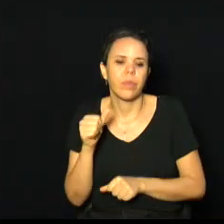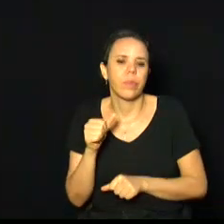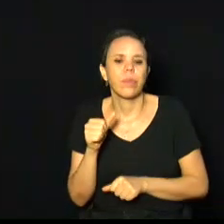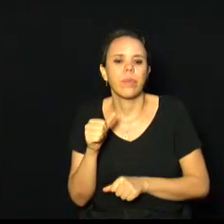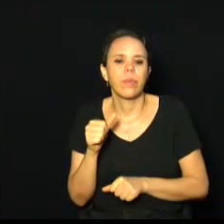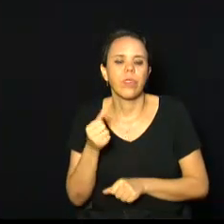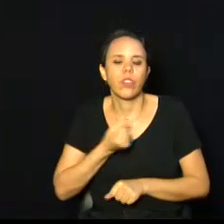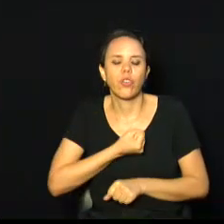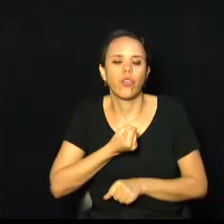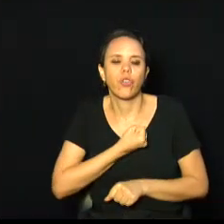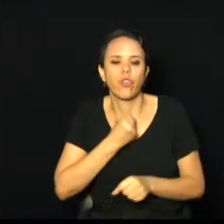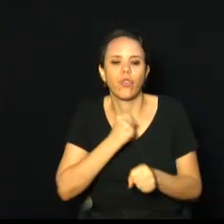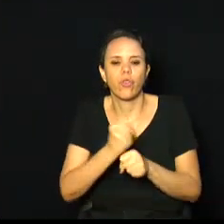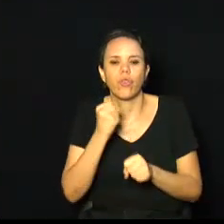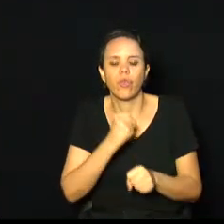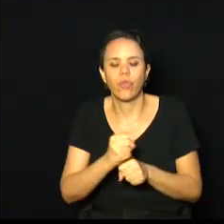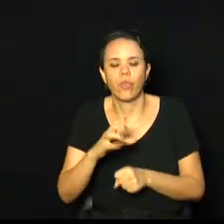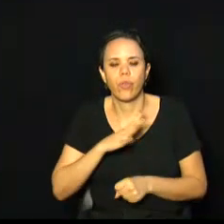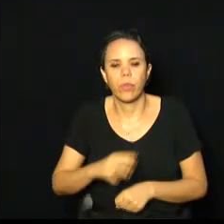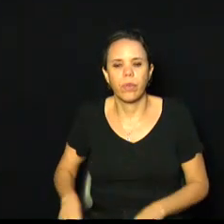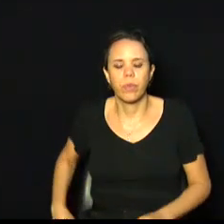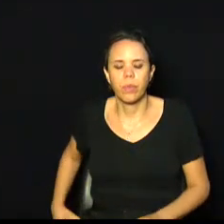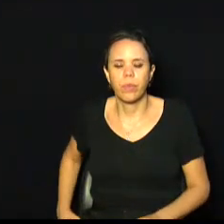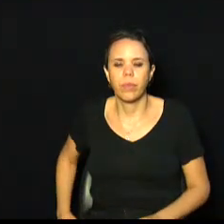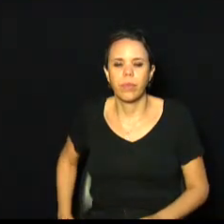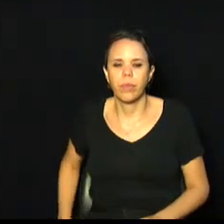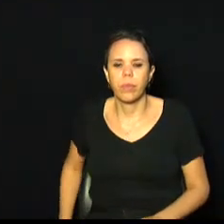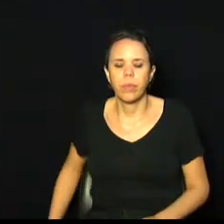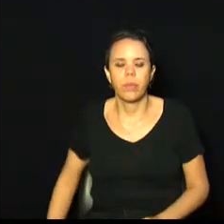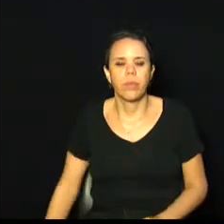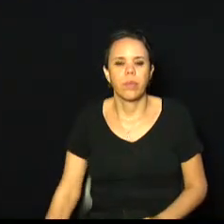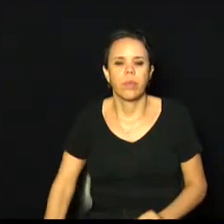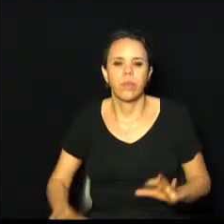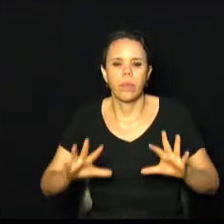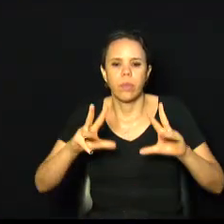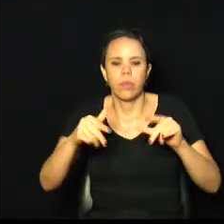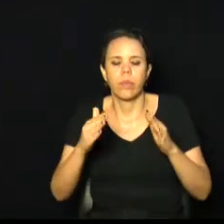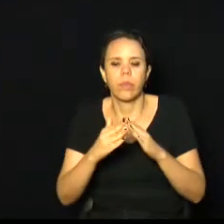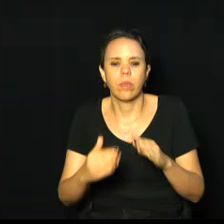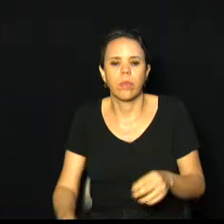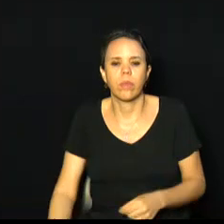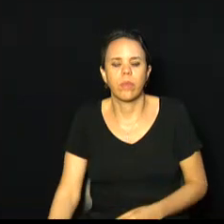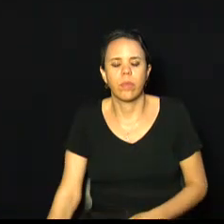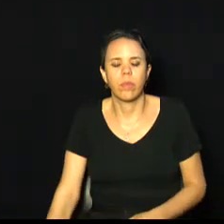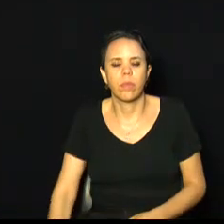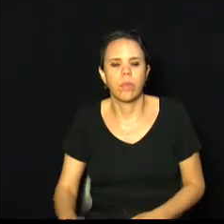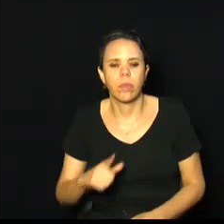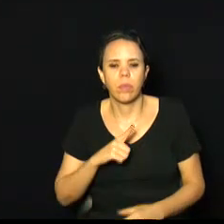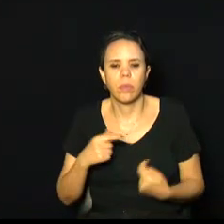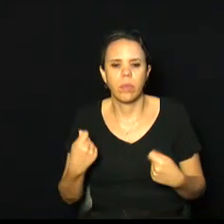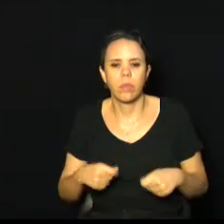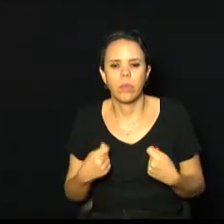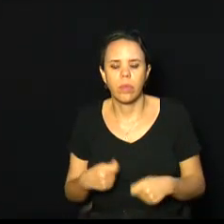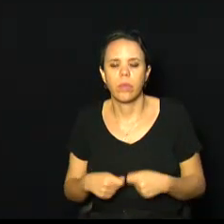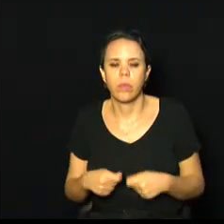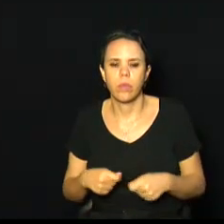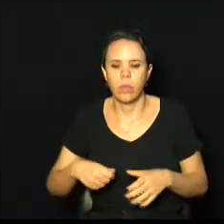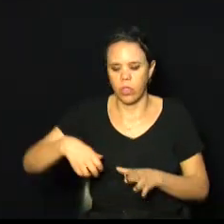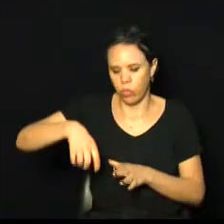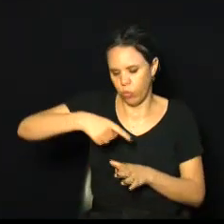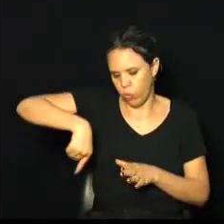de obra dos municípios. Isto é, toda casa deve ter uma cisterna.